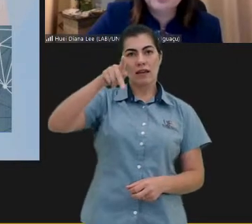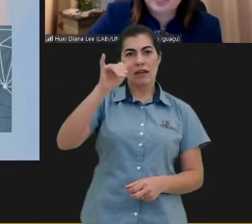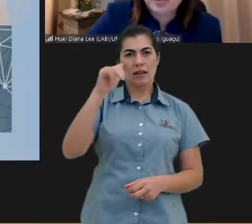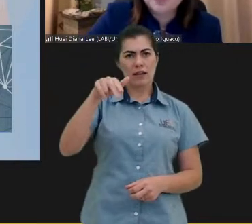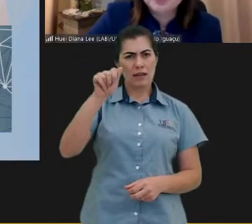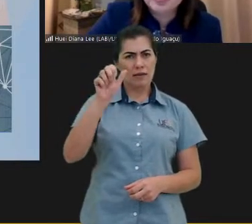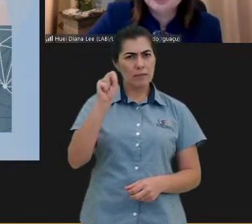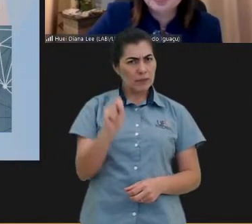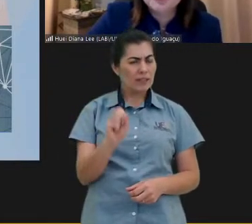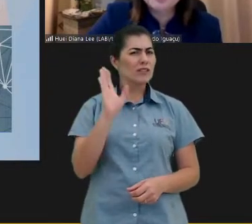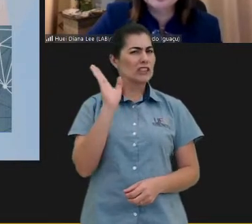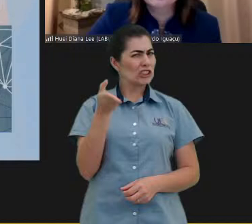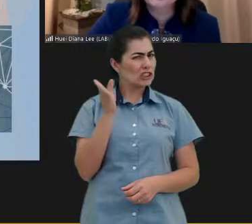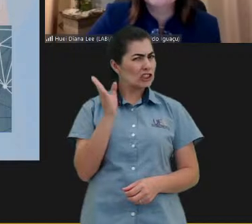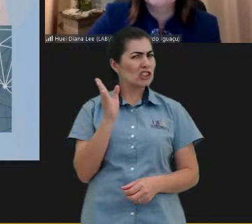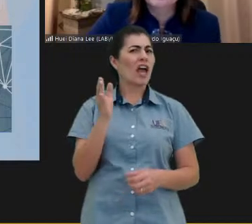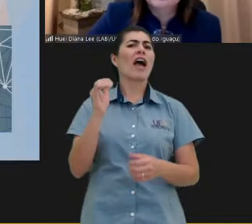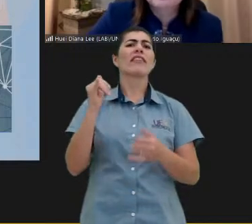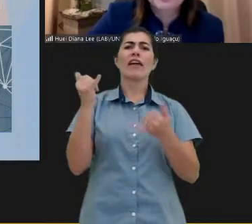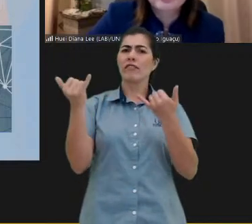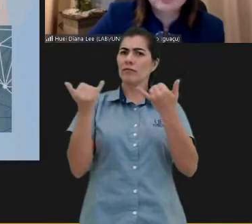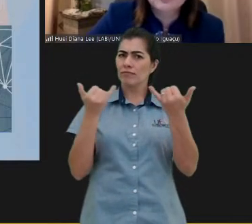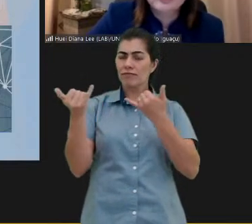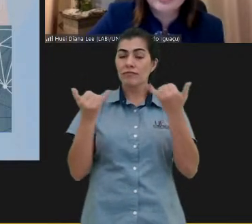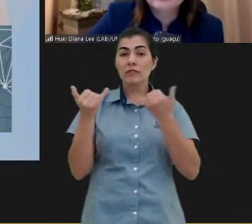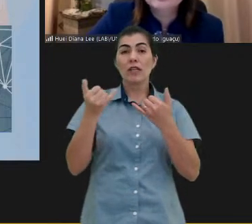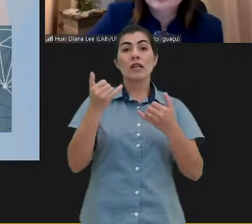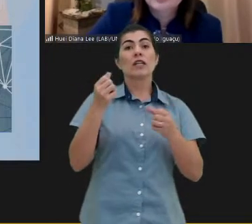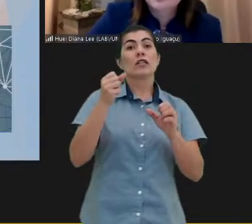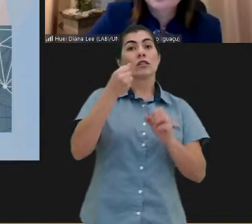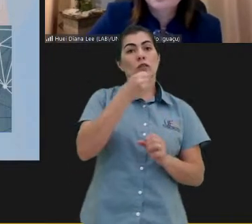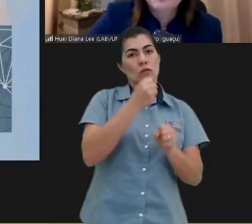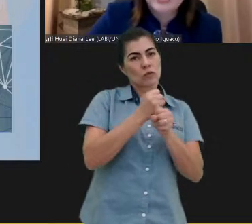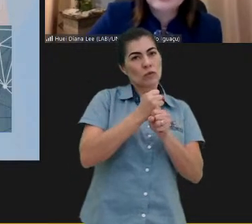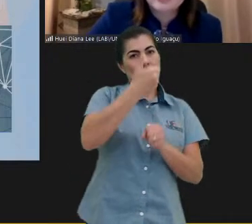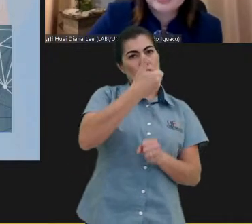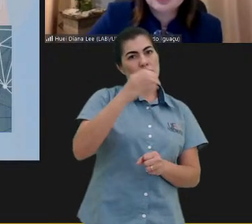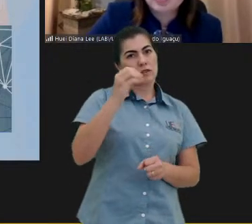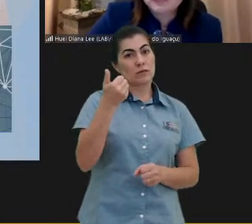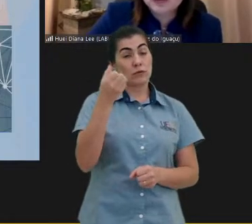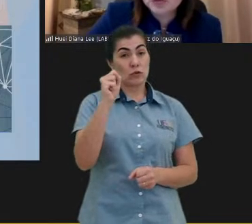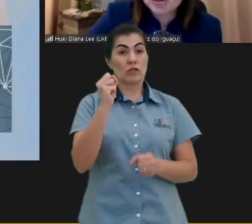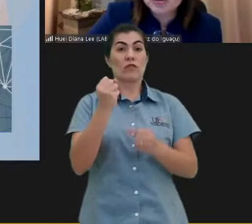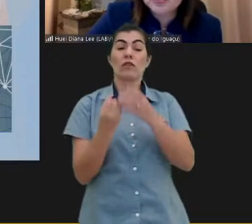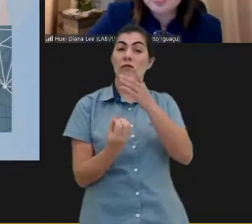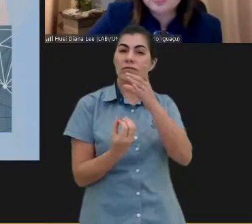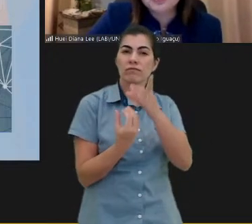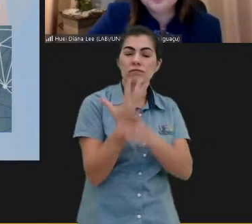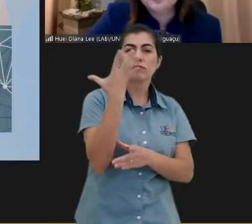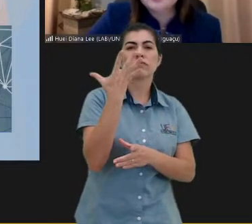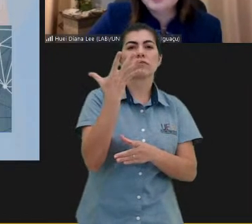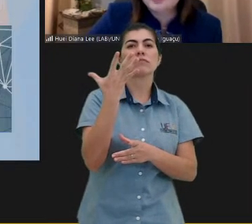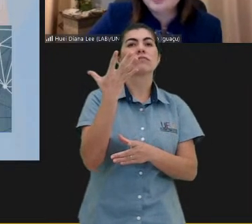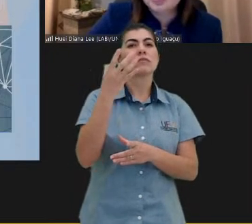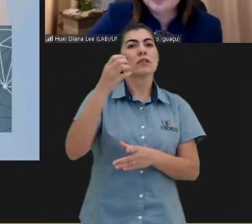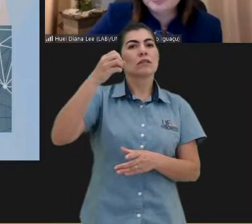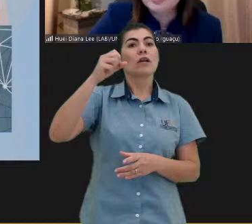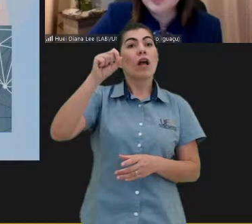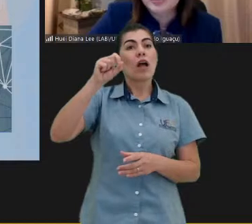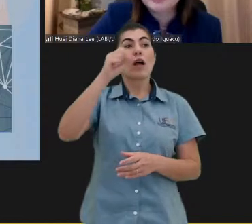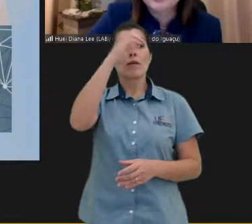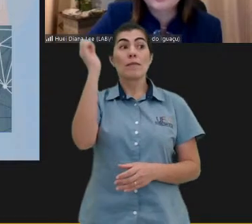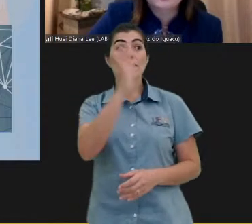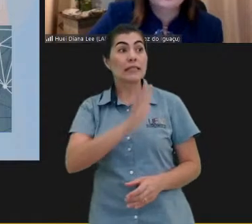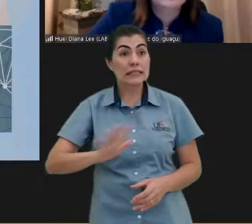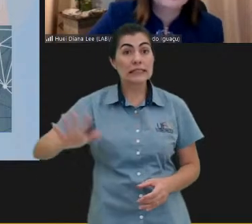ouviram falar, porque em 2018 foi inaugurado a mais nova fonte de luz síncrotron brasileira e uma